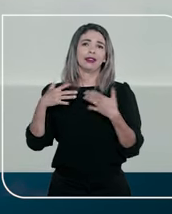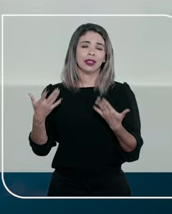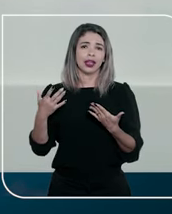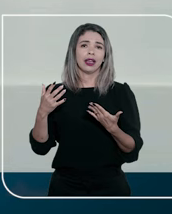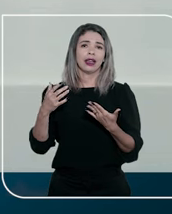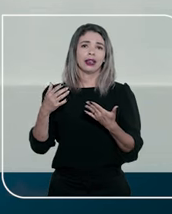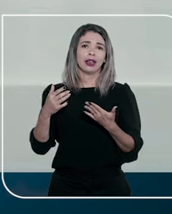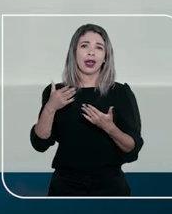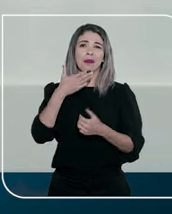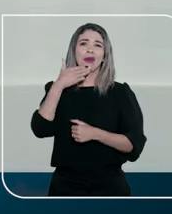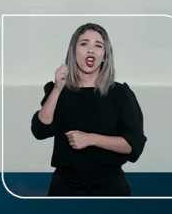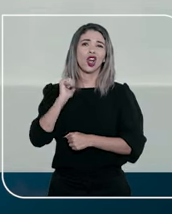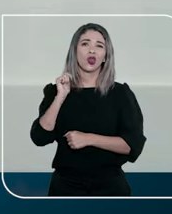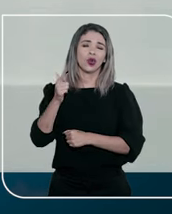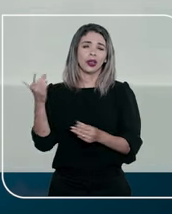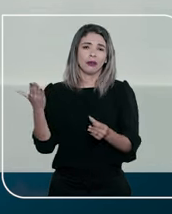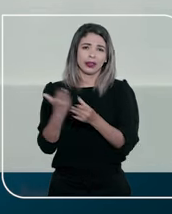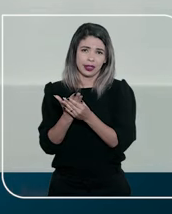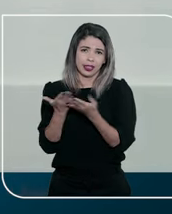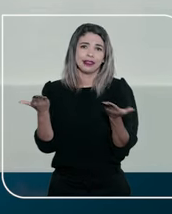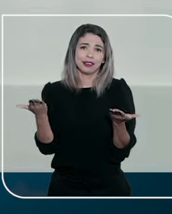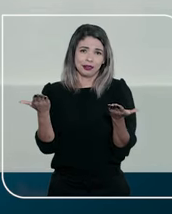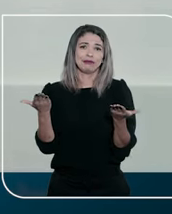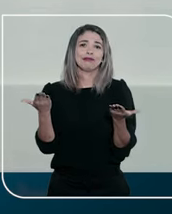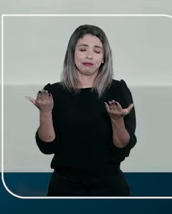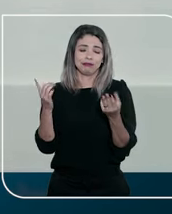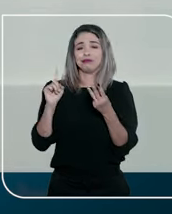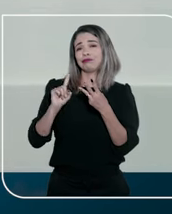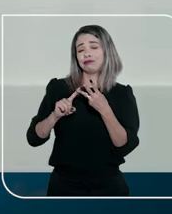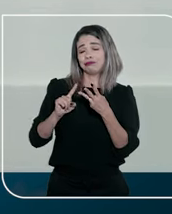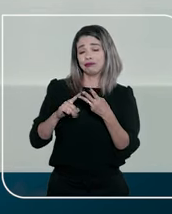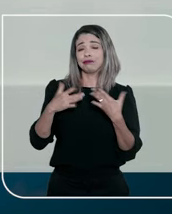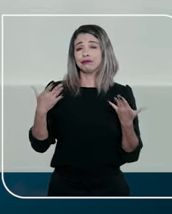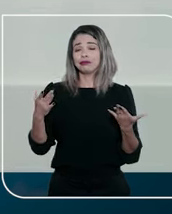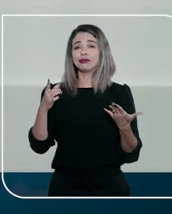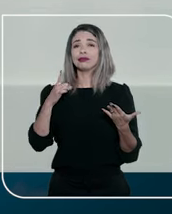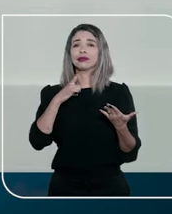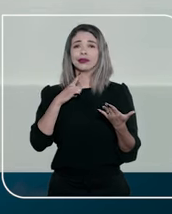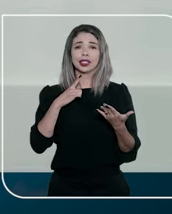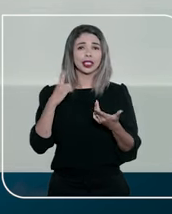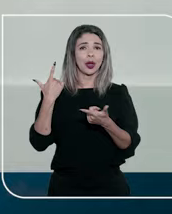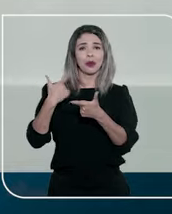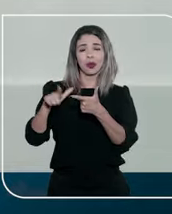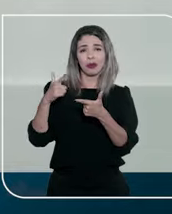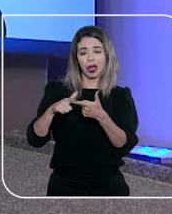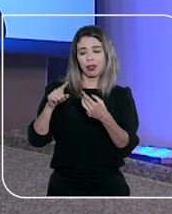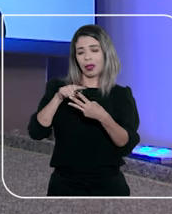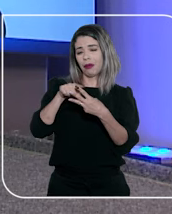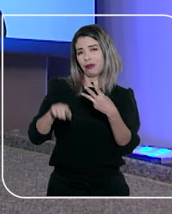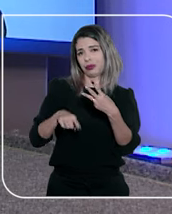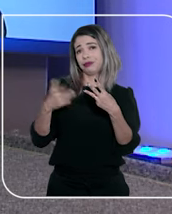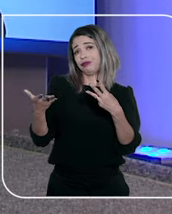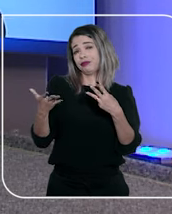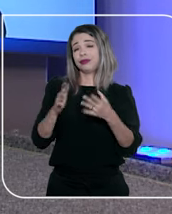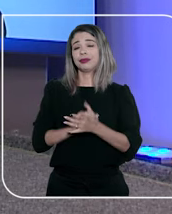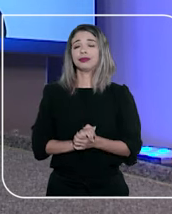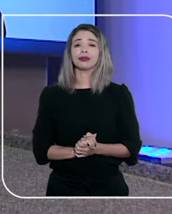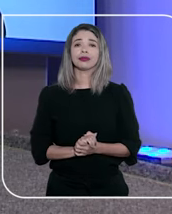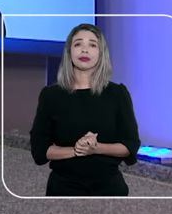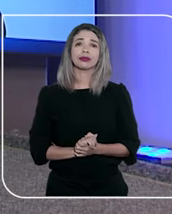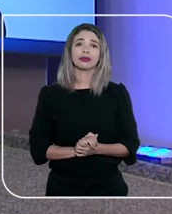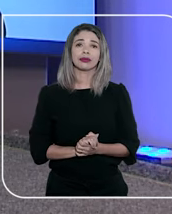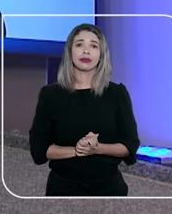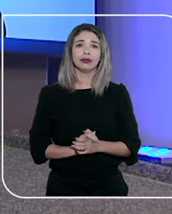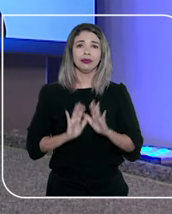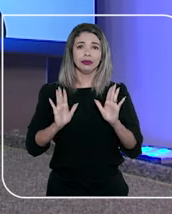muitas vezes que se basearam em contingências ou circunstâncias imprevistas, por exemplo. Antes de o doutor Ricardo responder, a